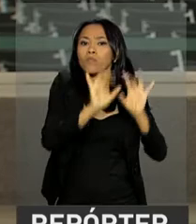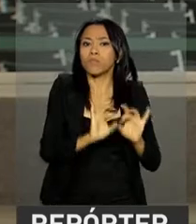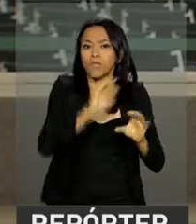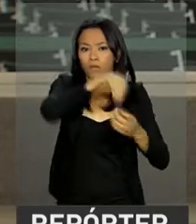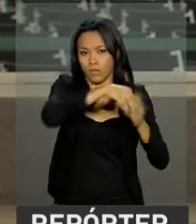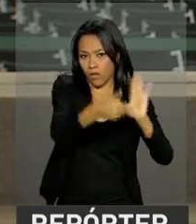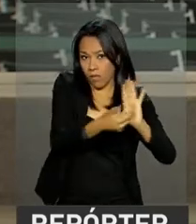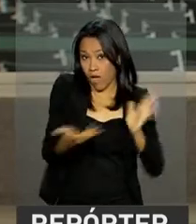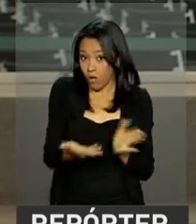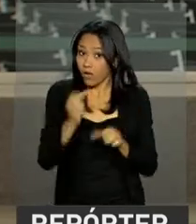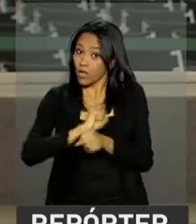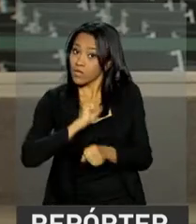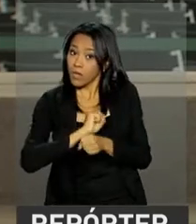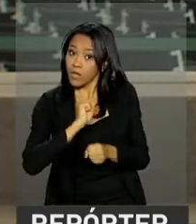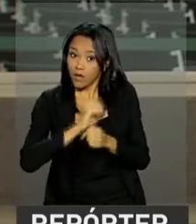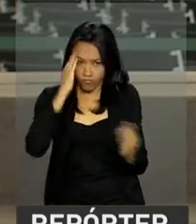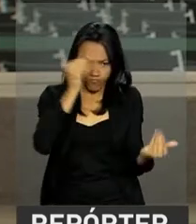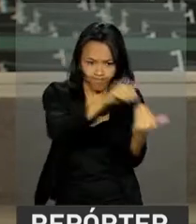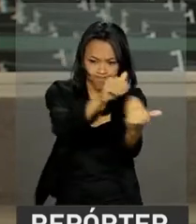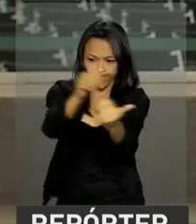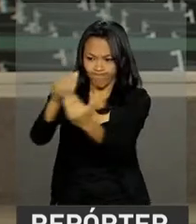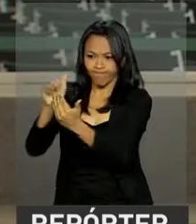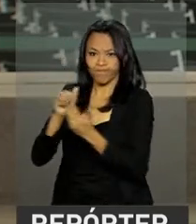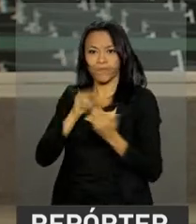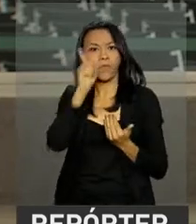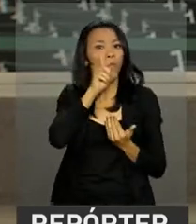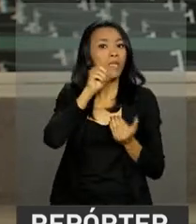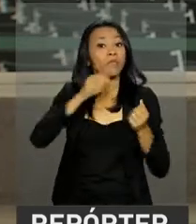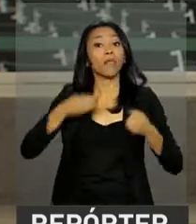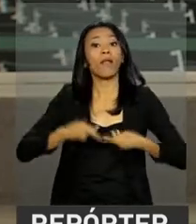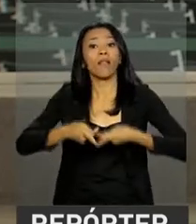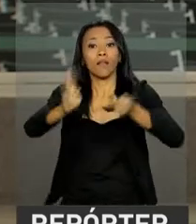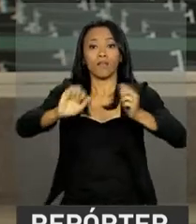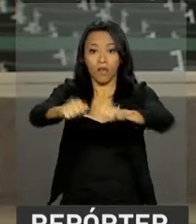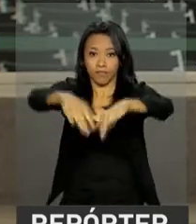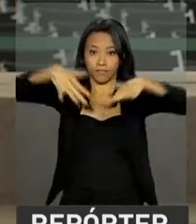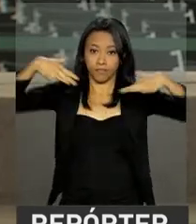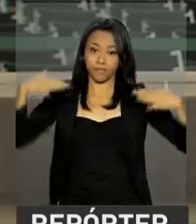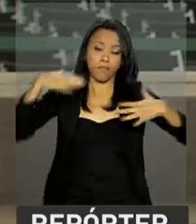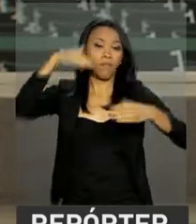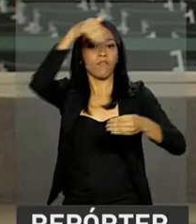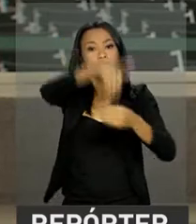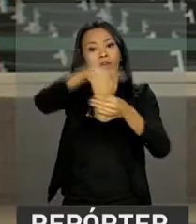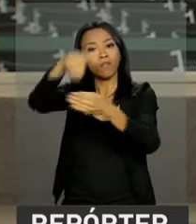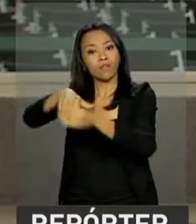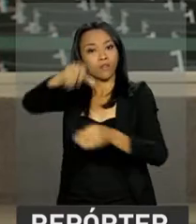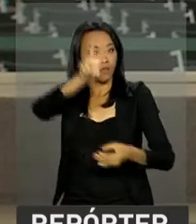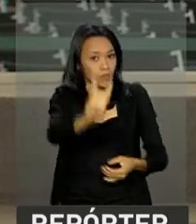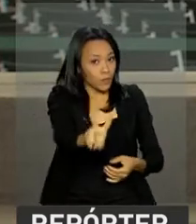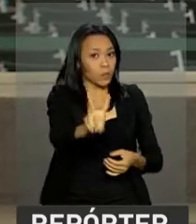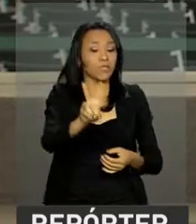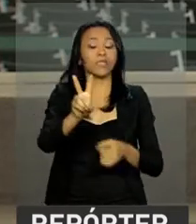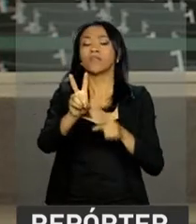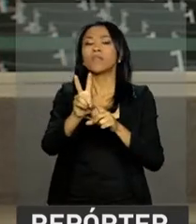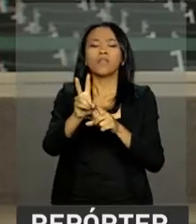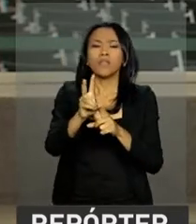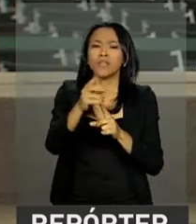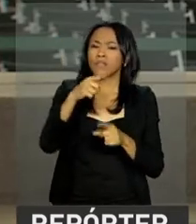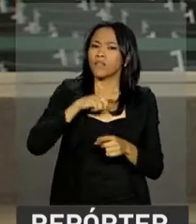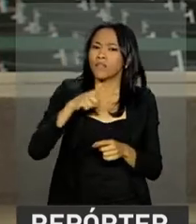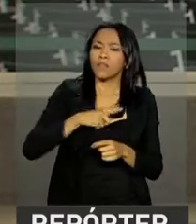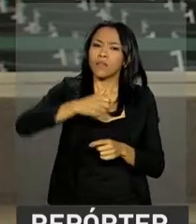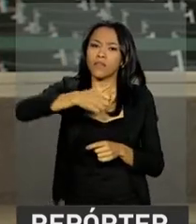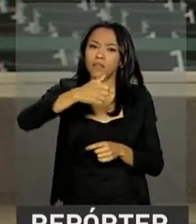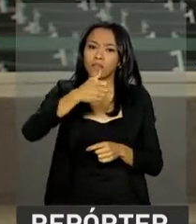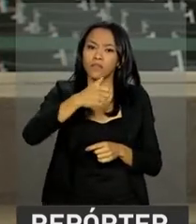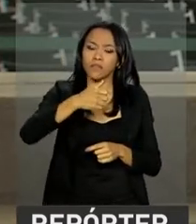os deputados para ir a plenário onde precisa ser votada em dois turnos e receber no mínimo 308 votos